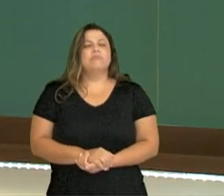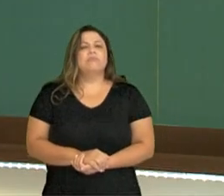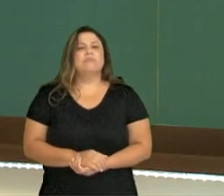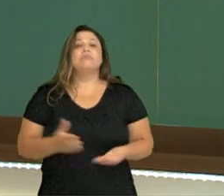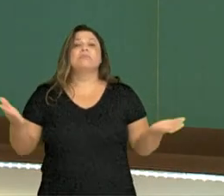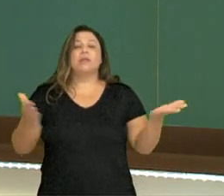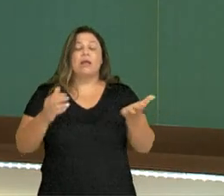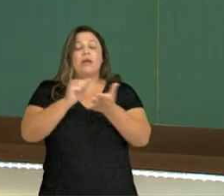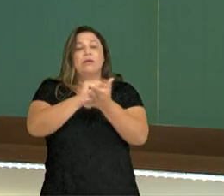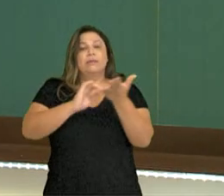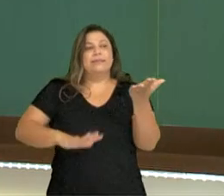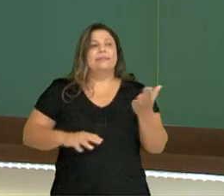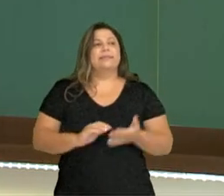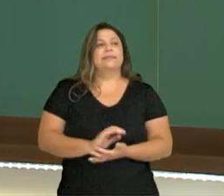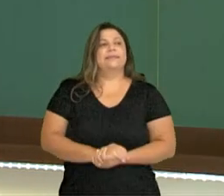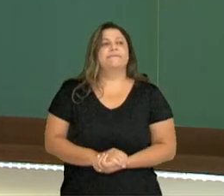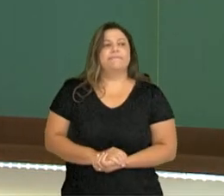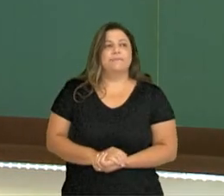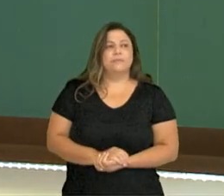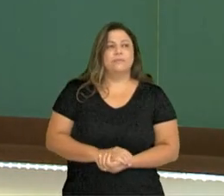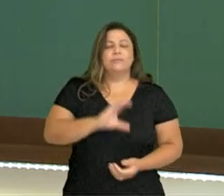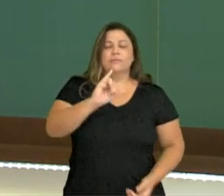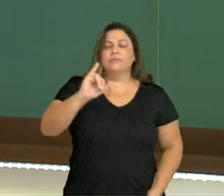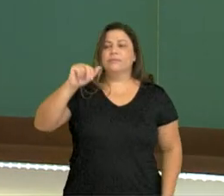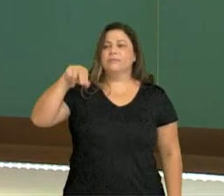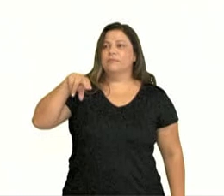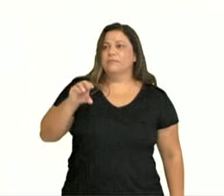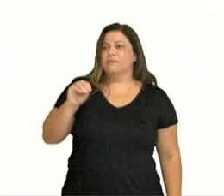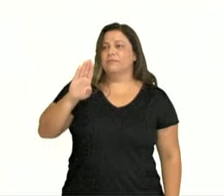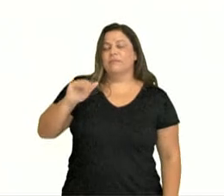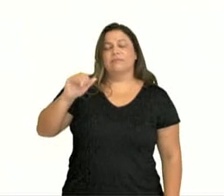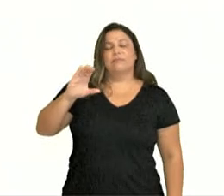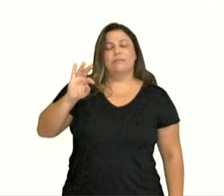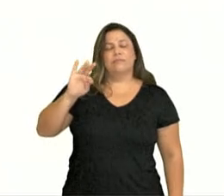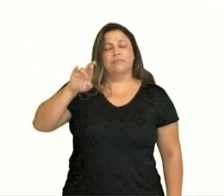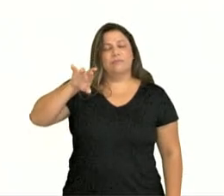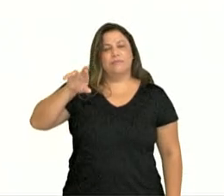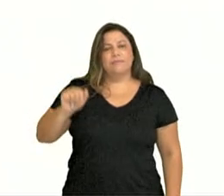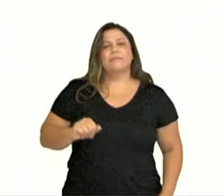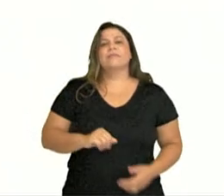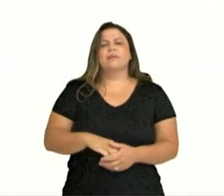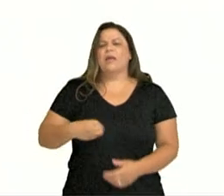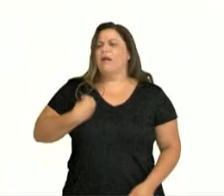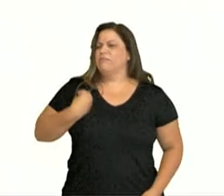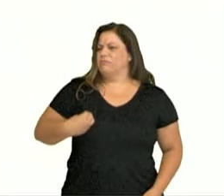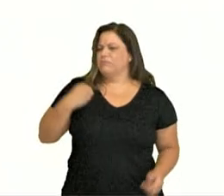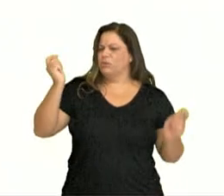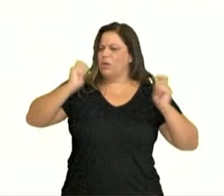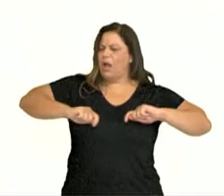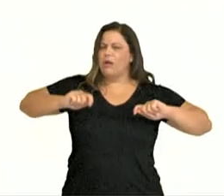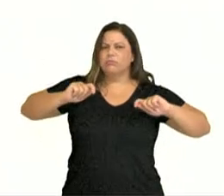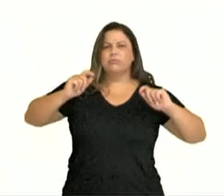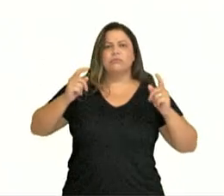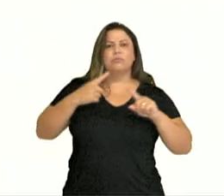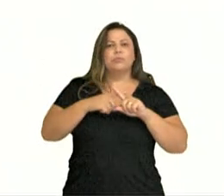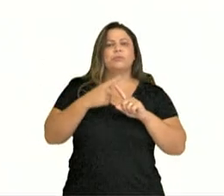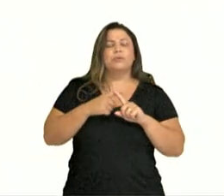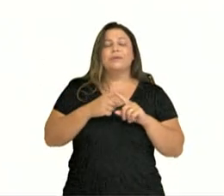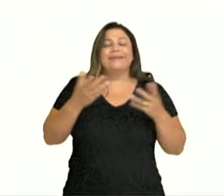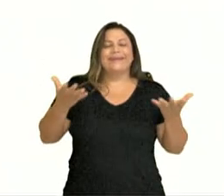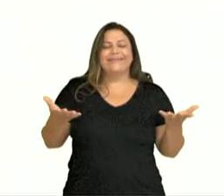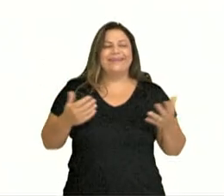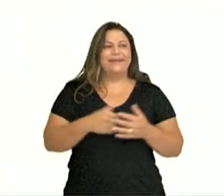Vamos de exercício então. As cianobactérias podem ser consideradas seres vivos autossuficientes porque são capazes de, letra